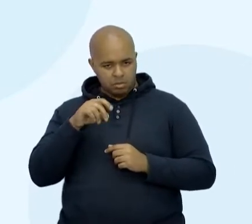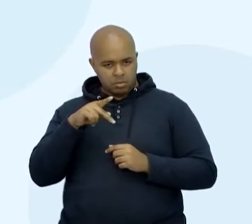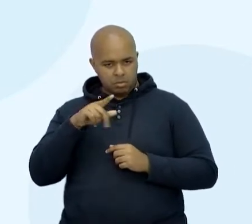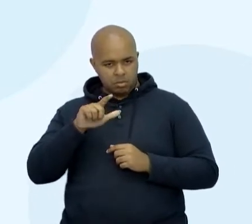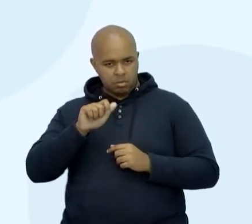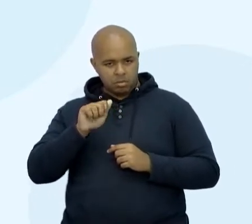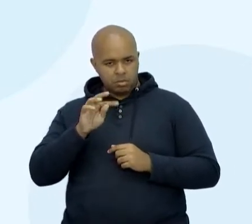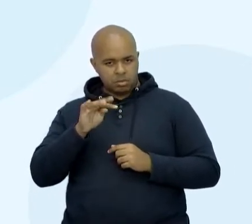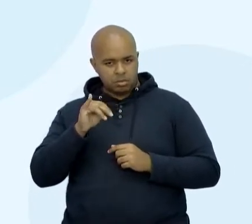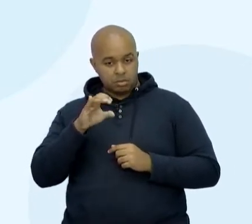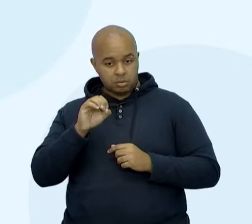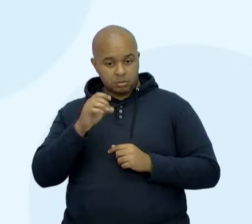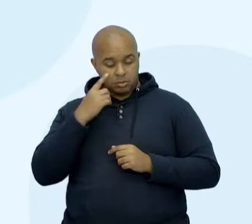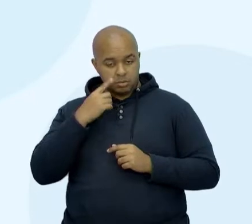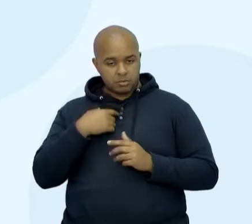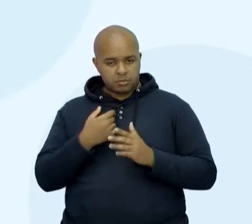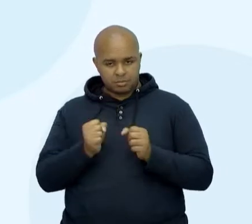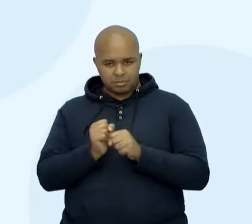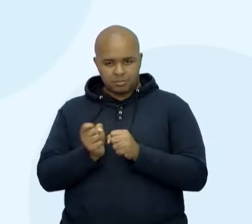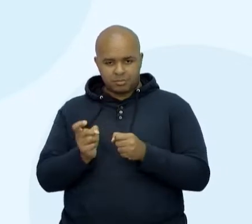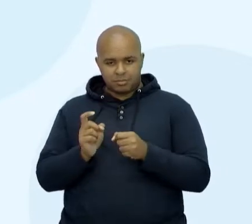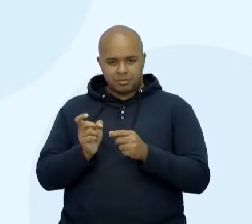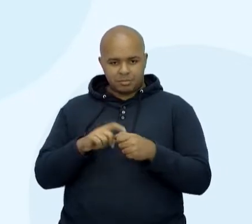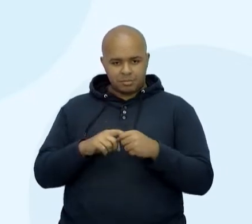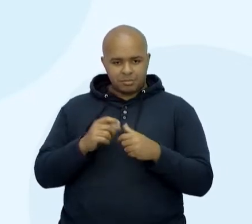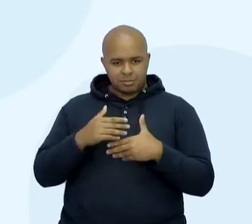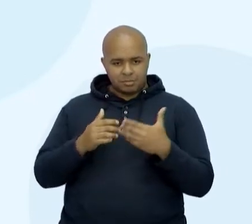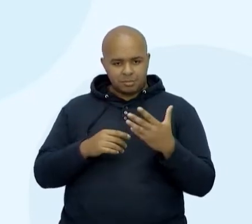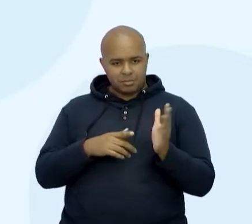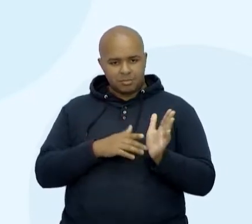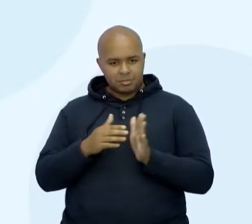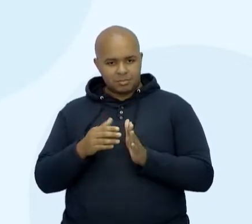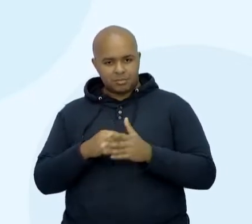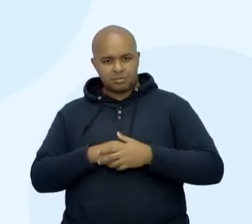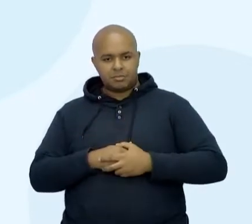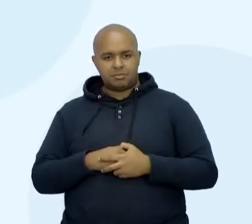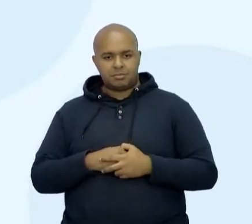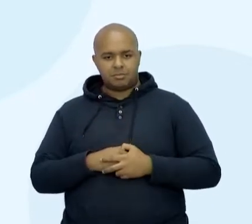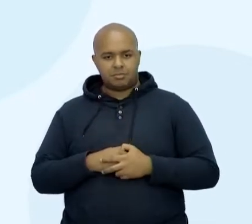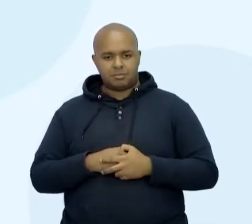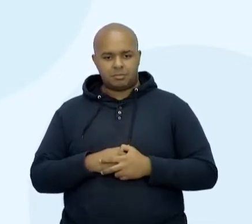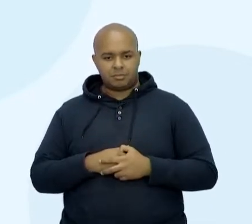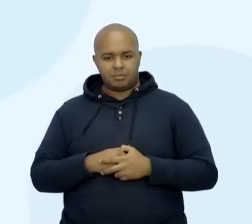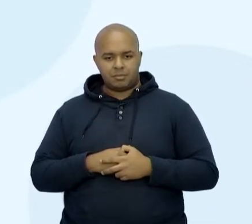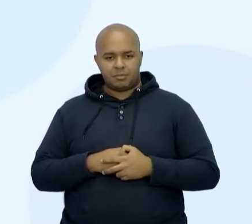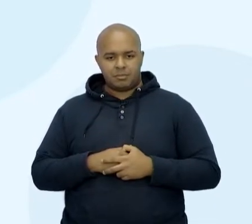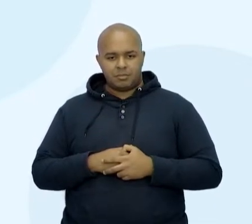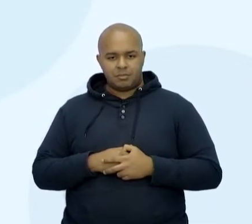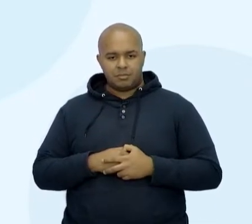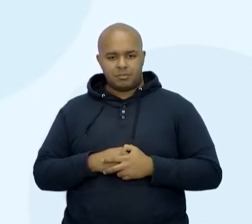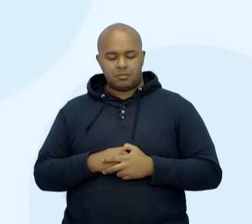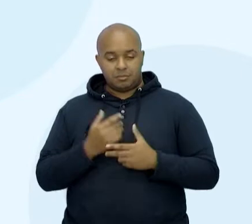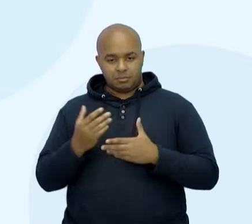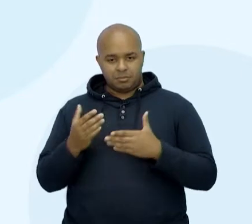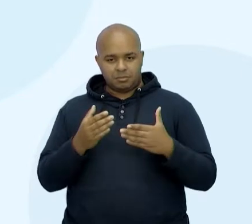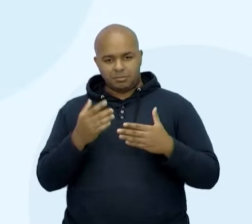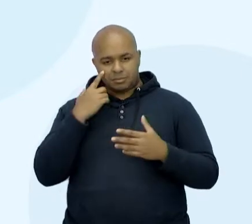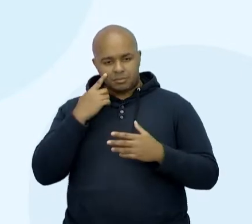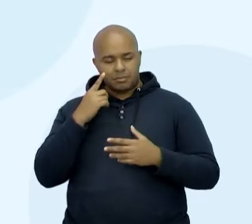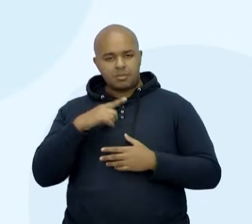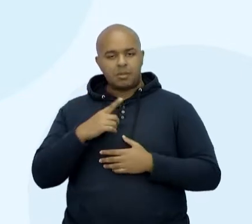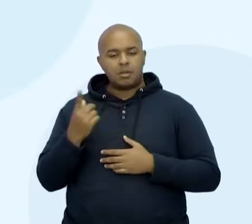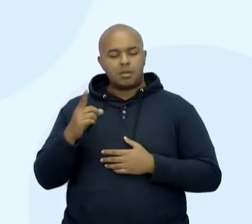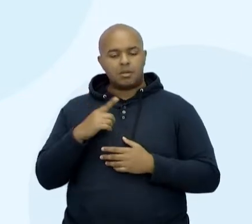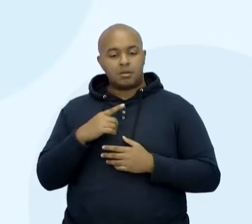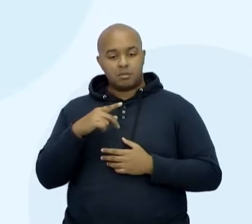aqui. Opa, que ele voltou o slide. Deixa eu coacionar a canetinha aqui. E vamos lá. Então aqui, ó,